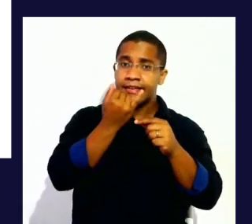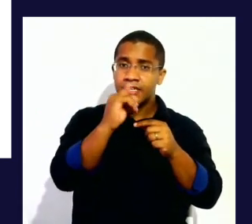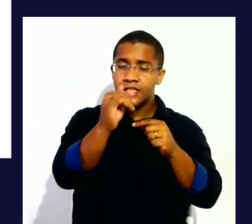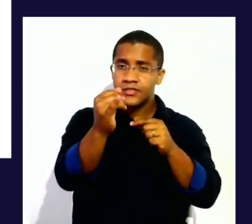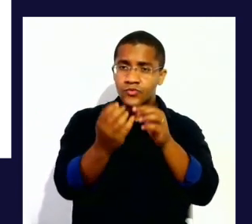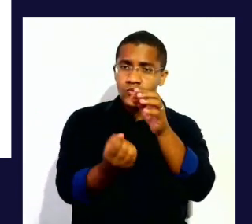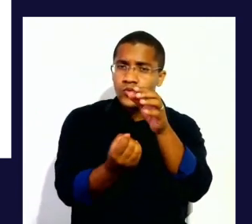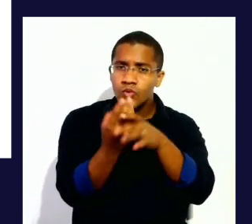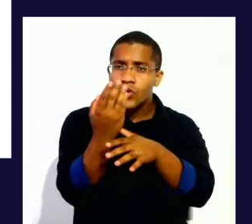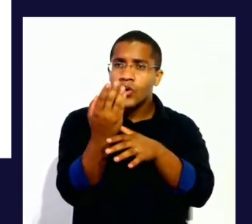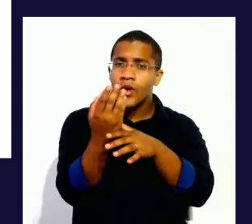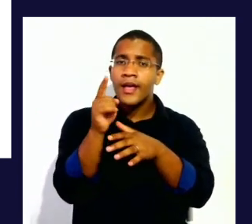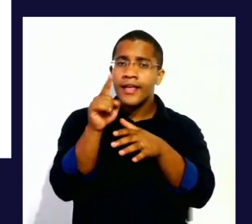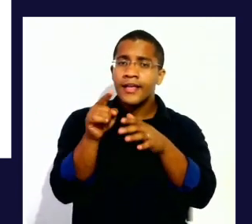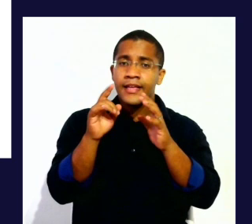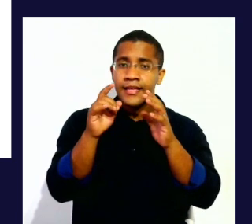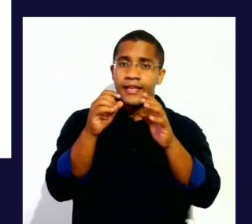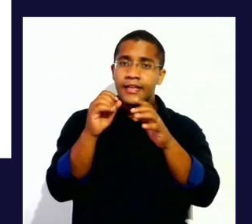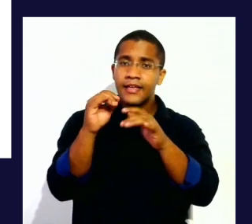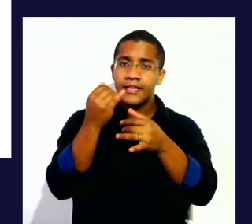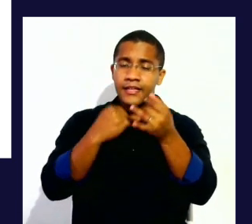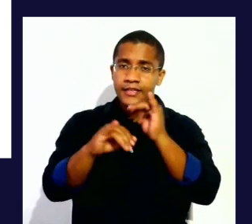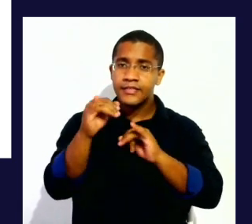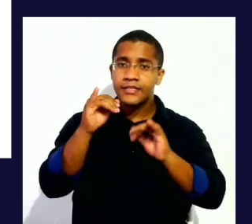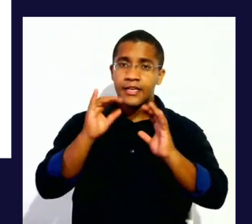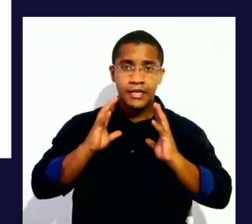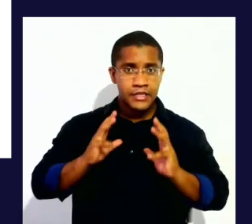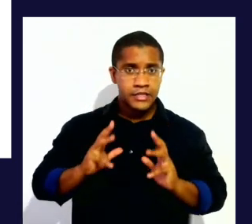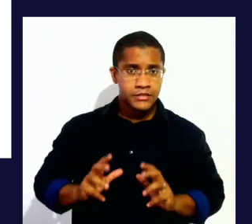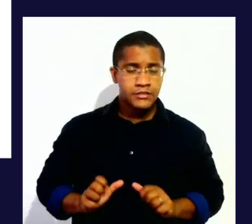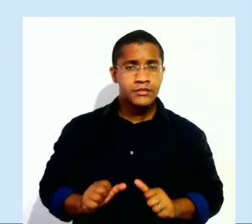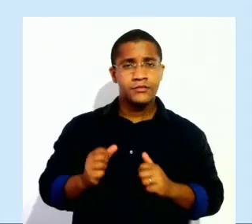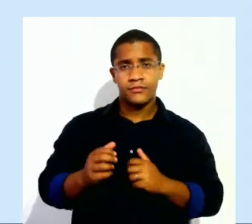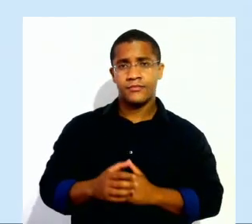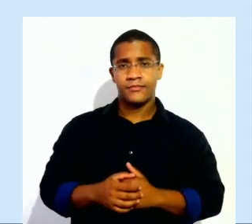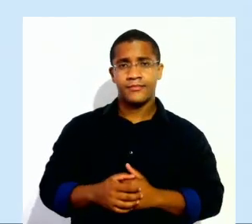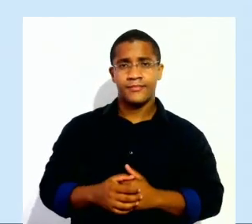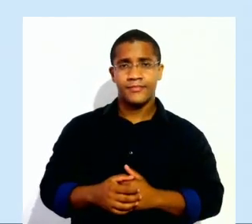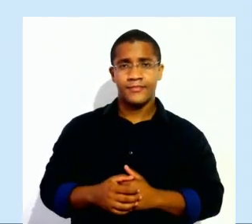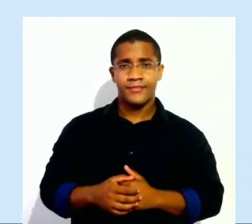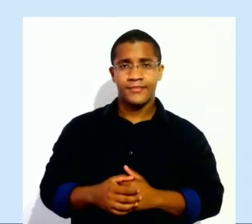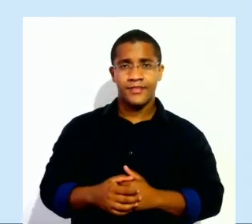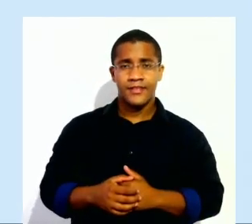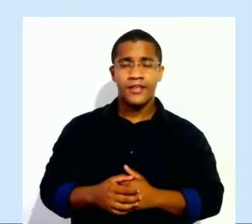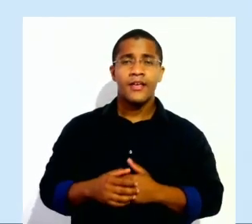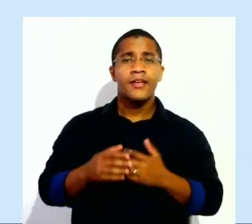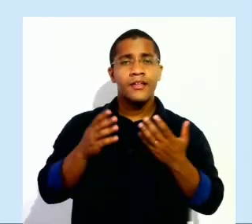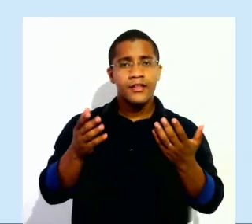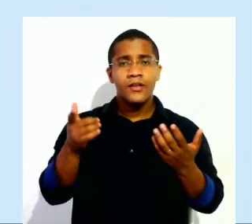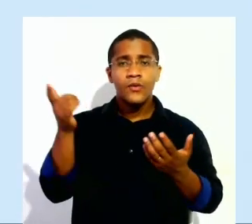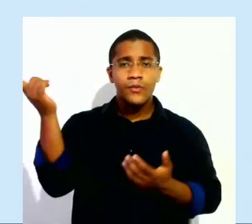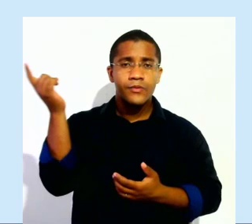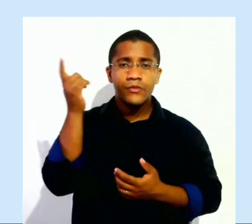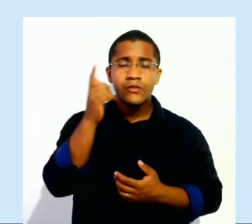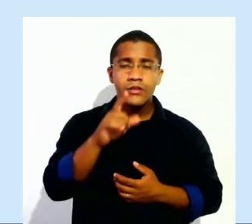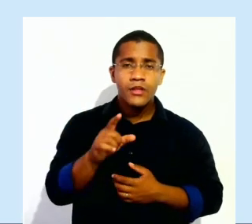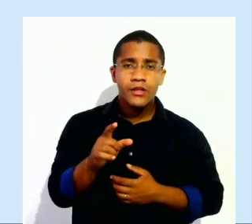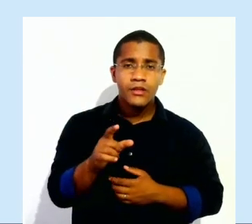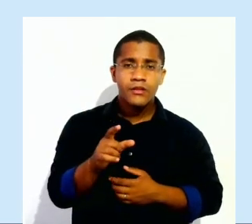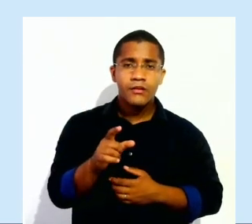de energias renováveis e energias que são limpas para que a gente possa